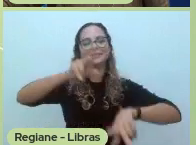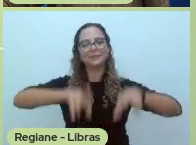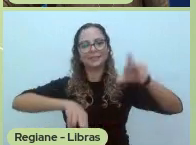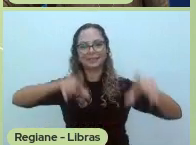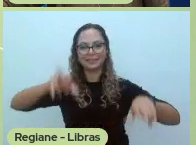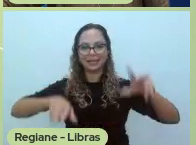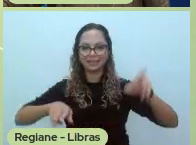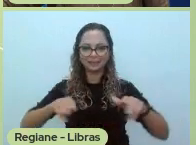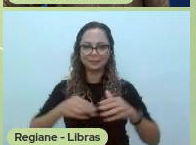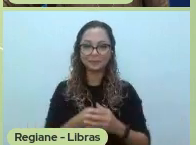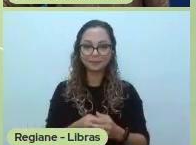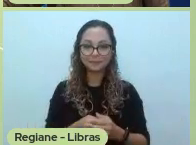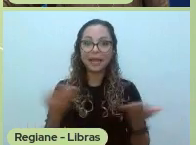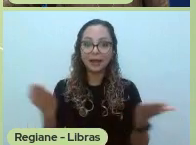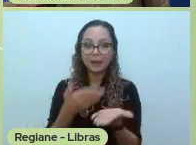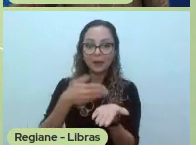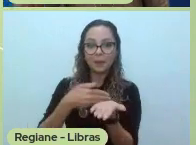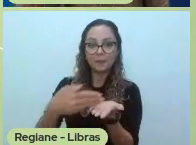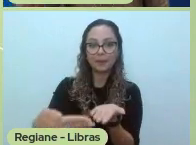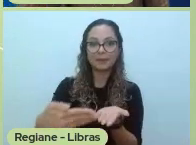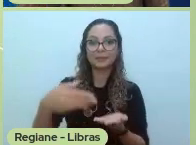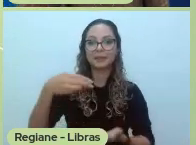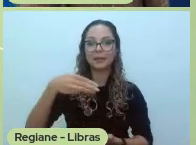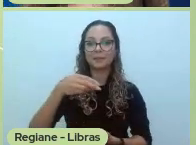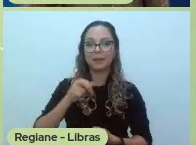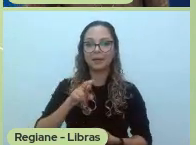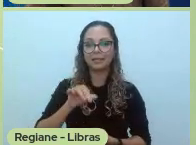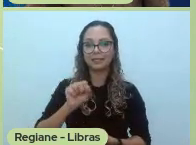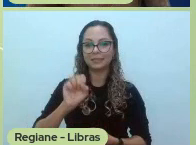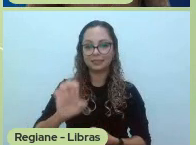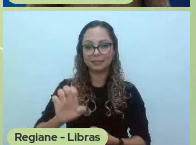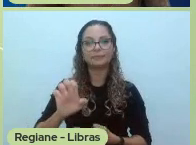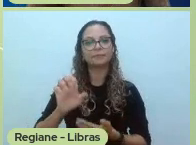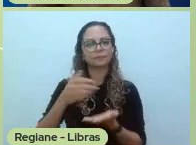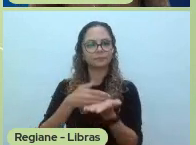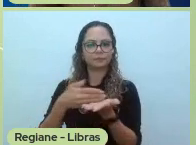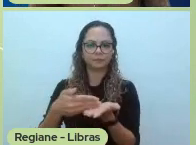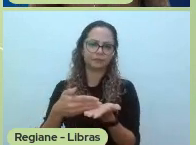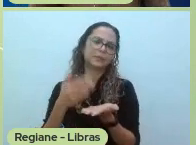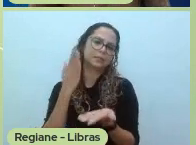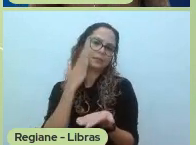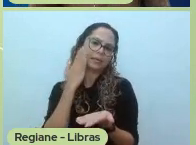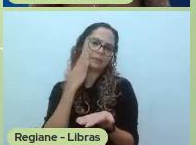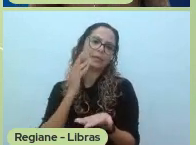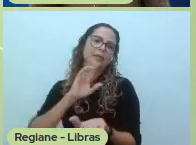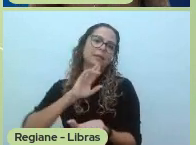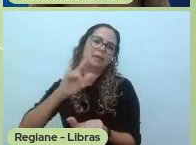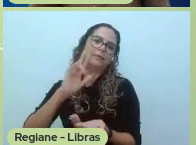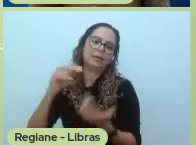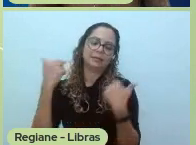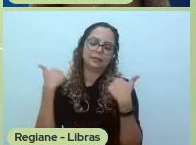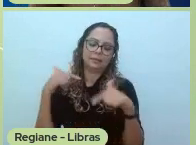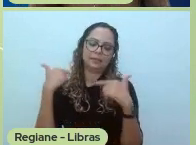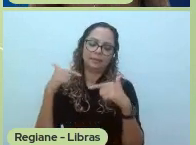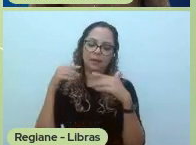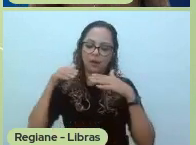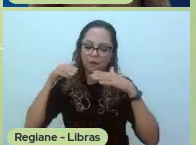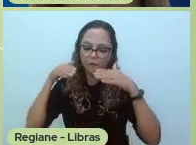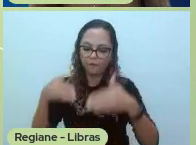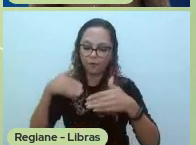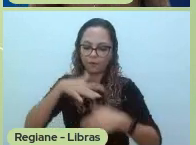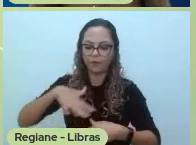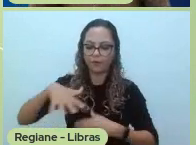Marisa, eu vou pedir para começar contigo, lembrando que você não é uma operadora de telecomunicações, então você fale como que essa